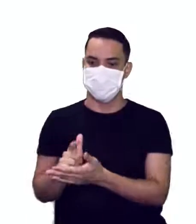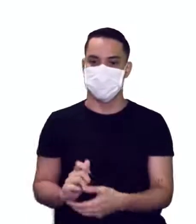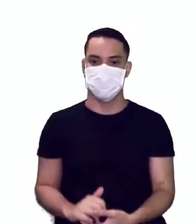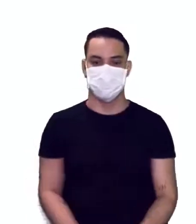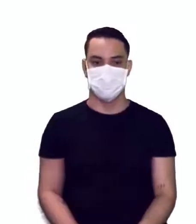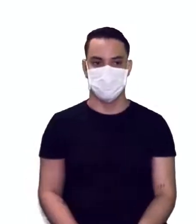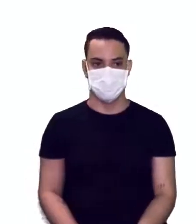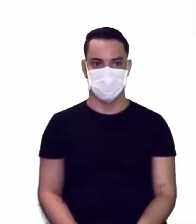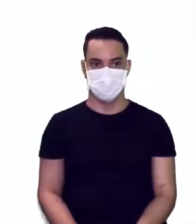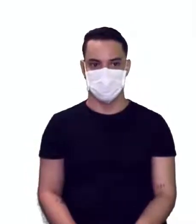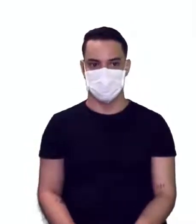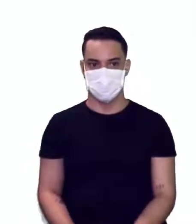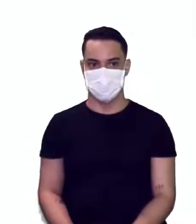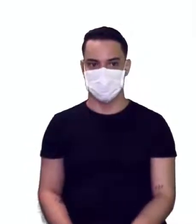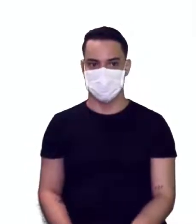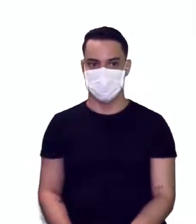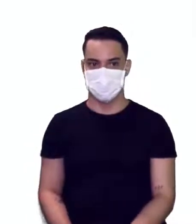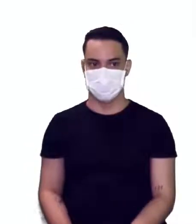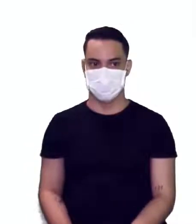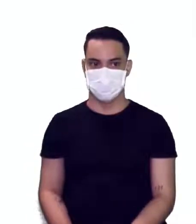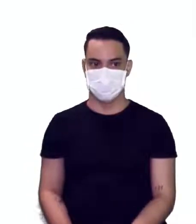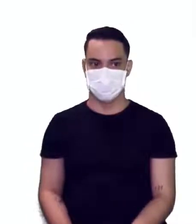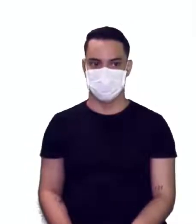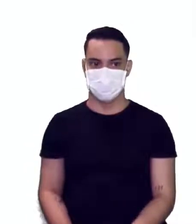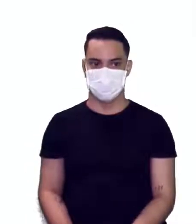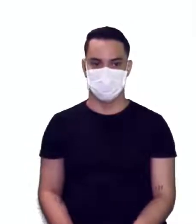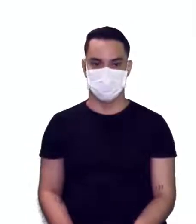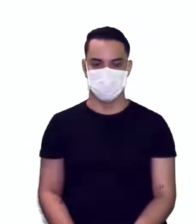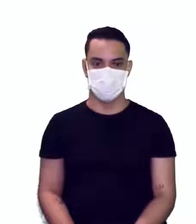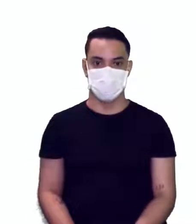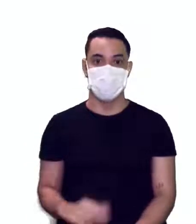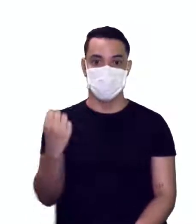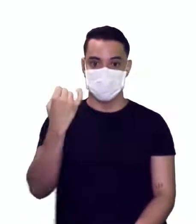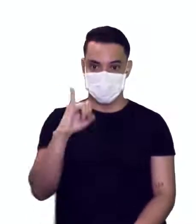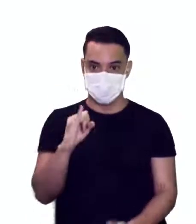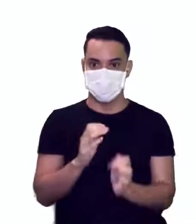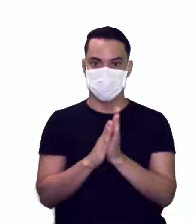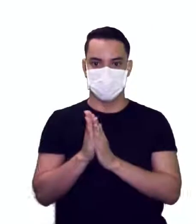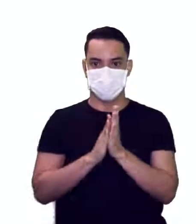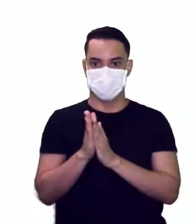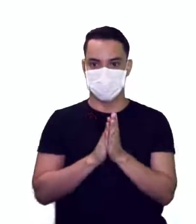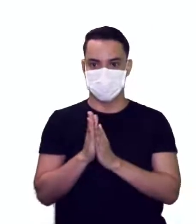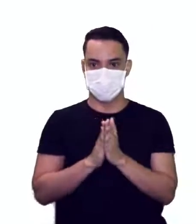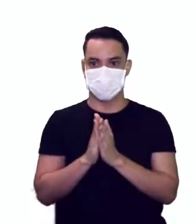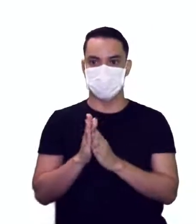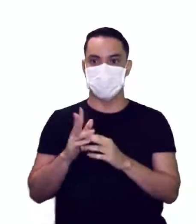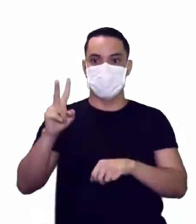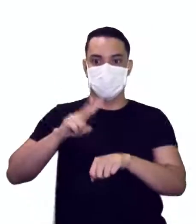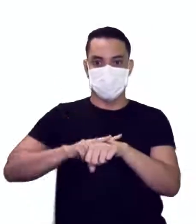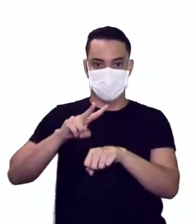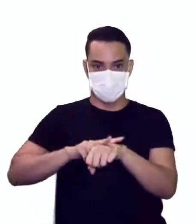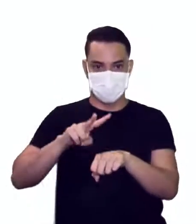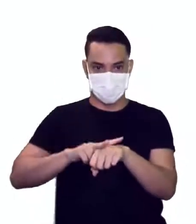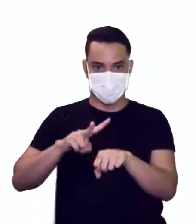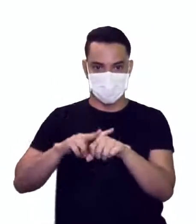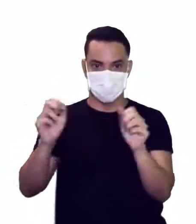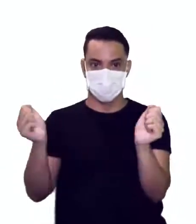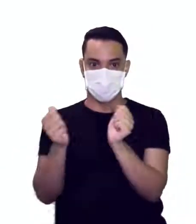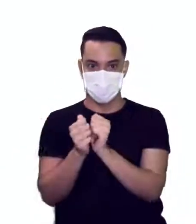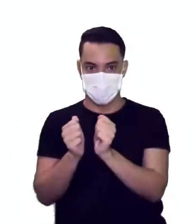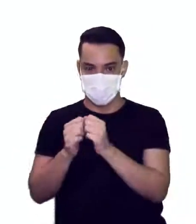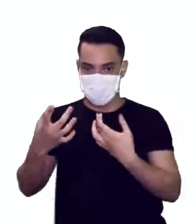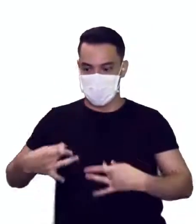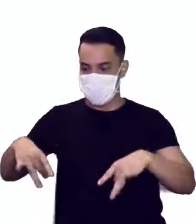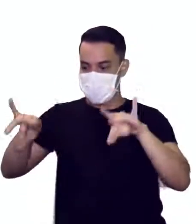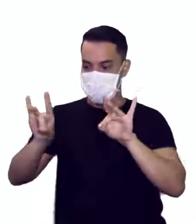bom? Então, vamos ver um exemplo. Exemplo, se atritarmos uma barra de vidro em um pano de